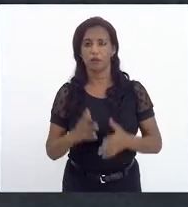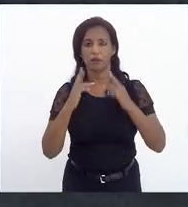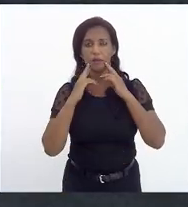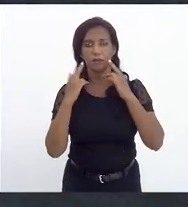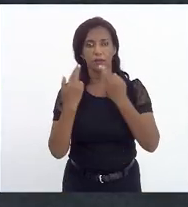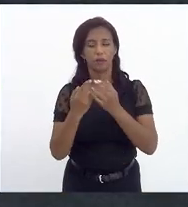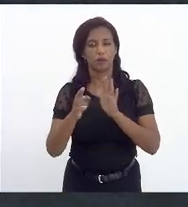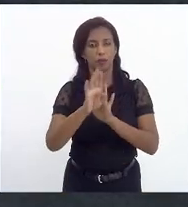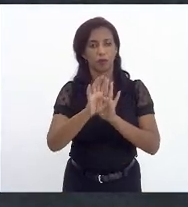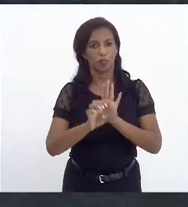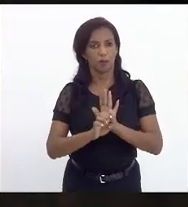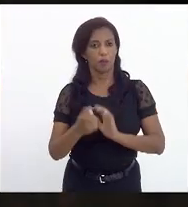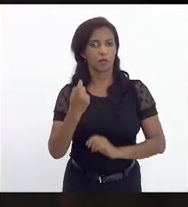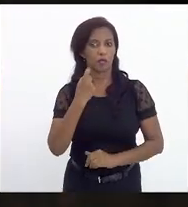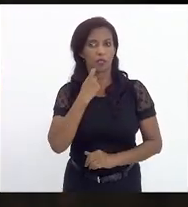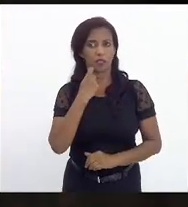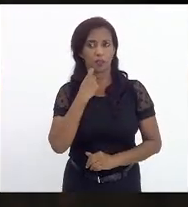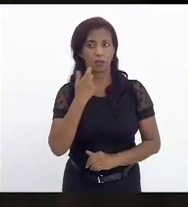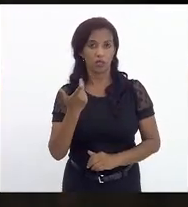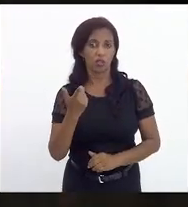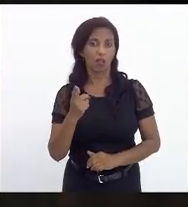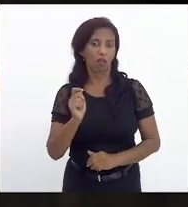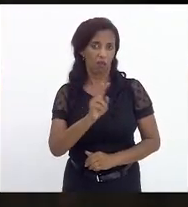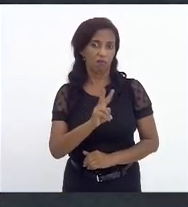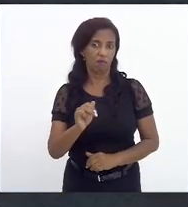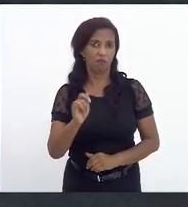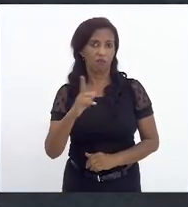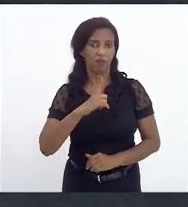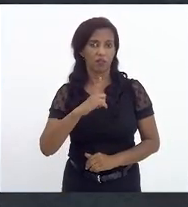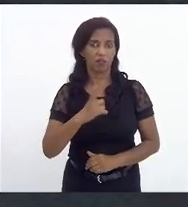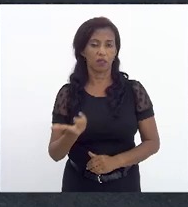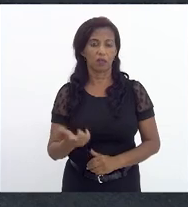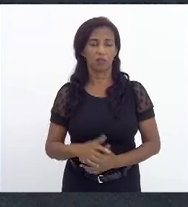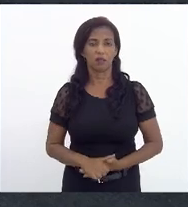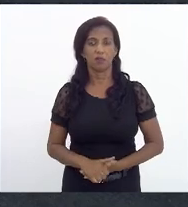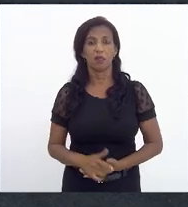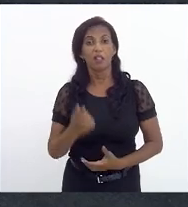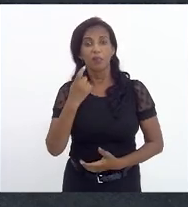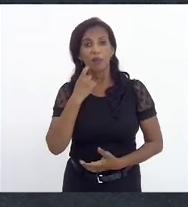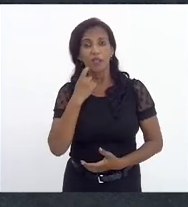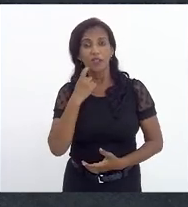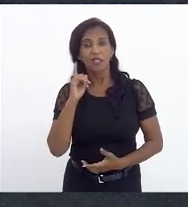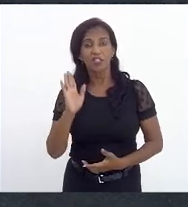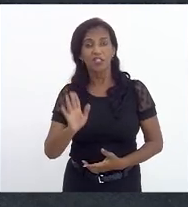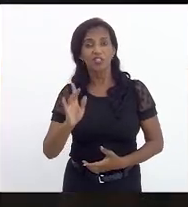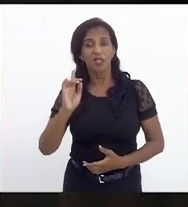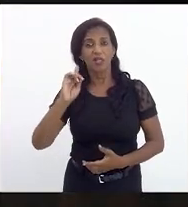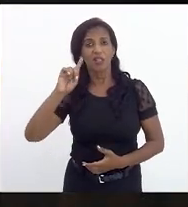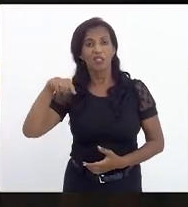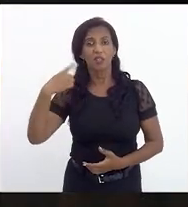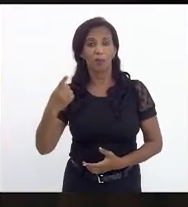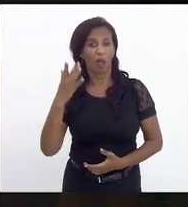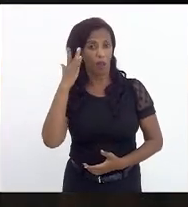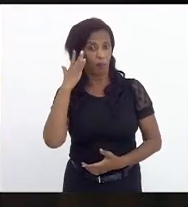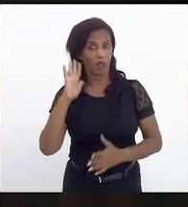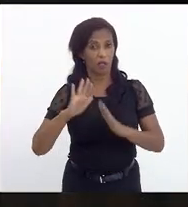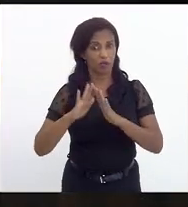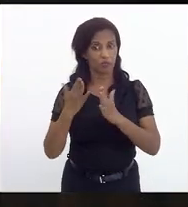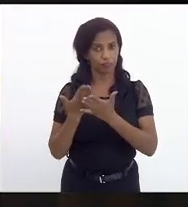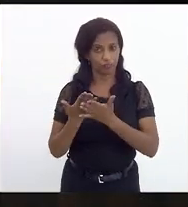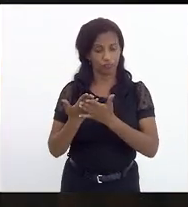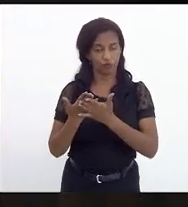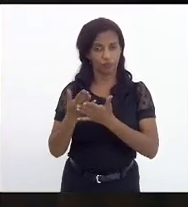emenda constitucional na sexta... Até lá vai ter. Mas teremos. Sexta é depois da manhã. É o Colégio de Líderes para